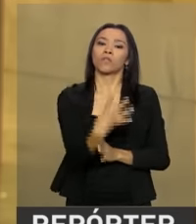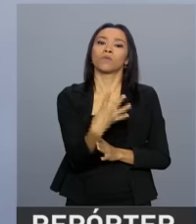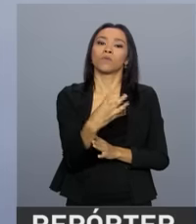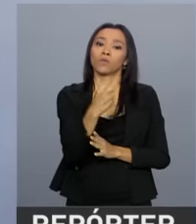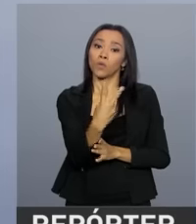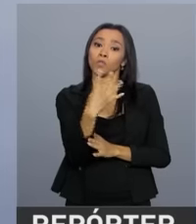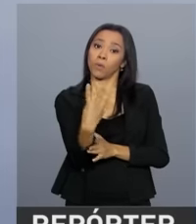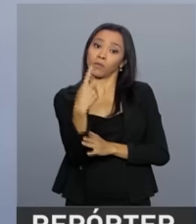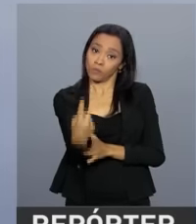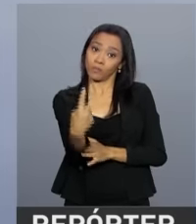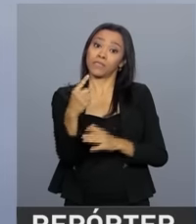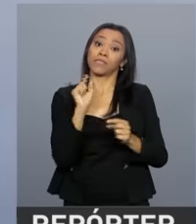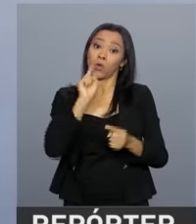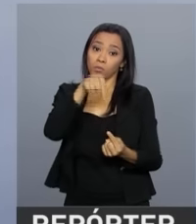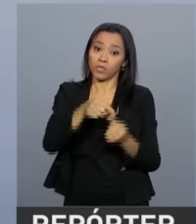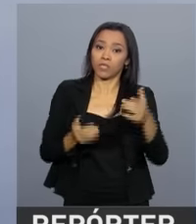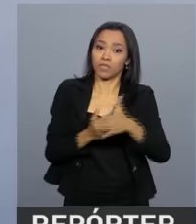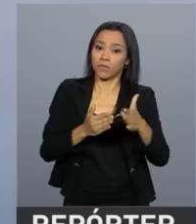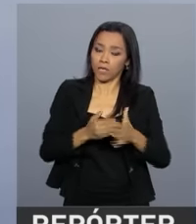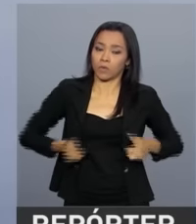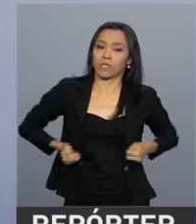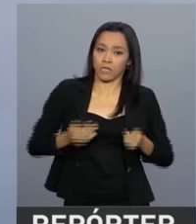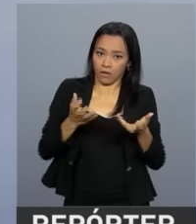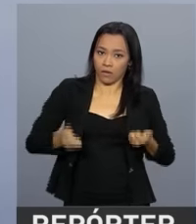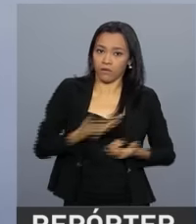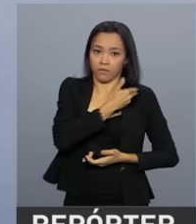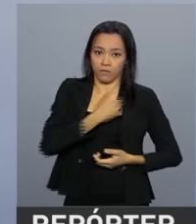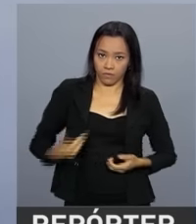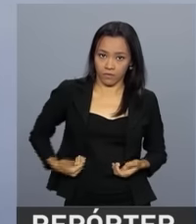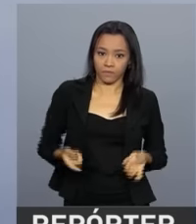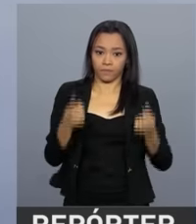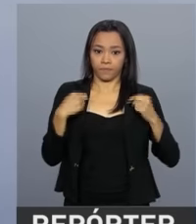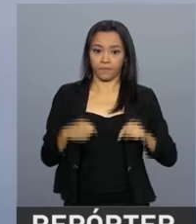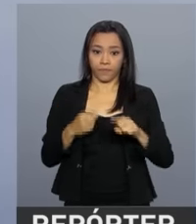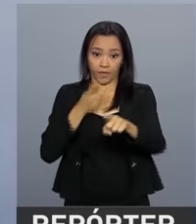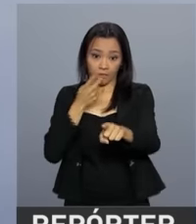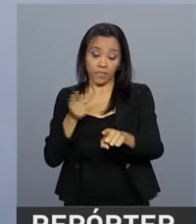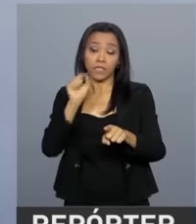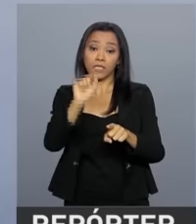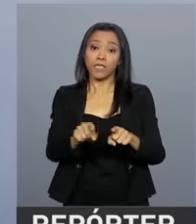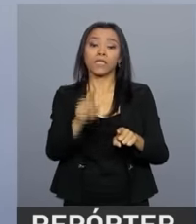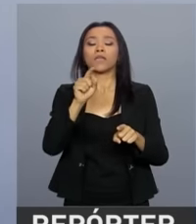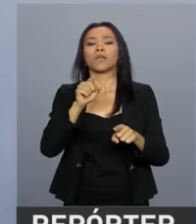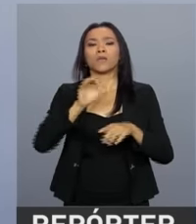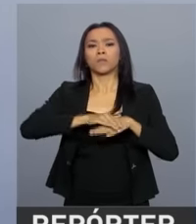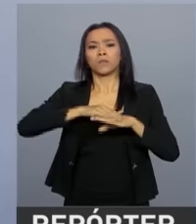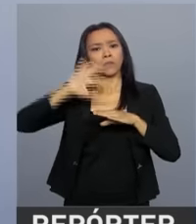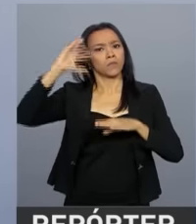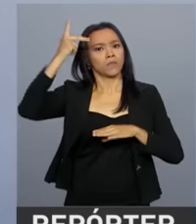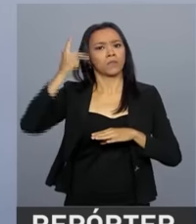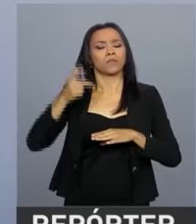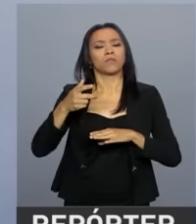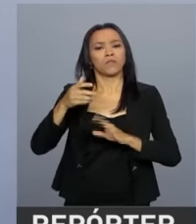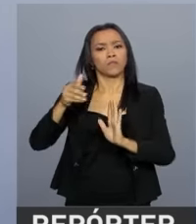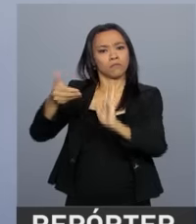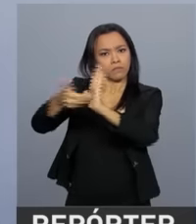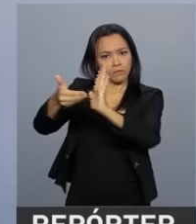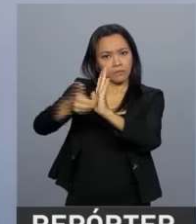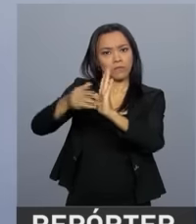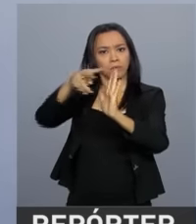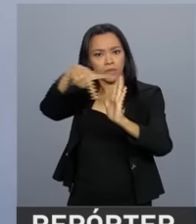públicos Presidente tem está seguro de que o Senado Federal na pessoa de seu presidente por meio de suas